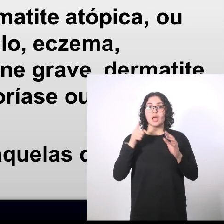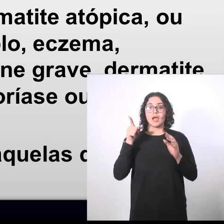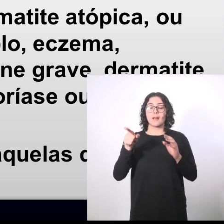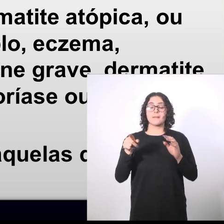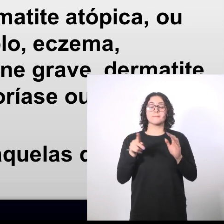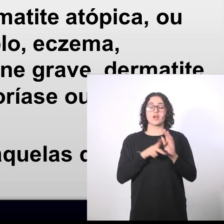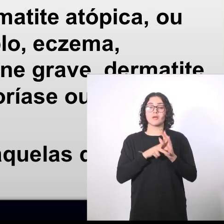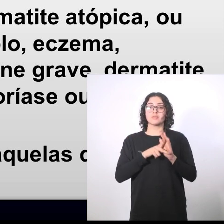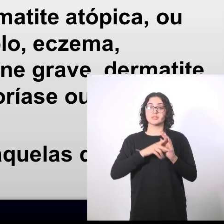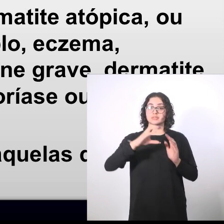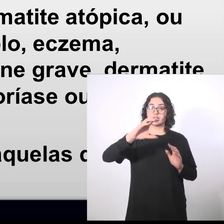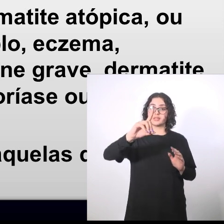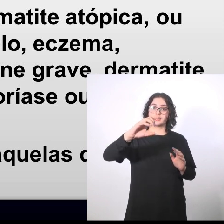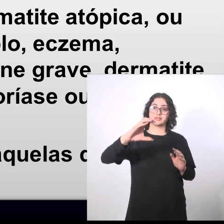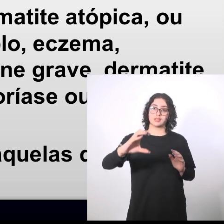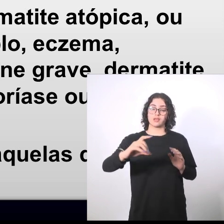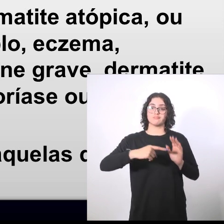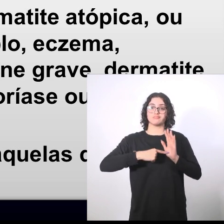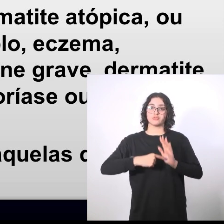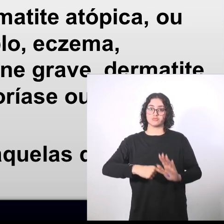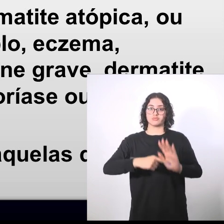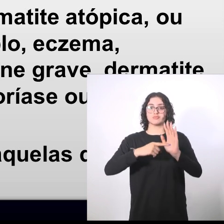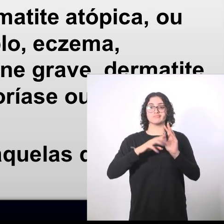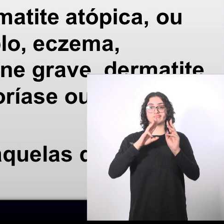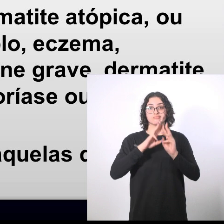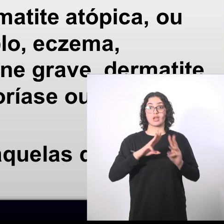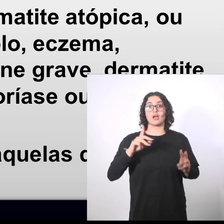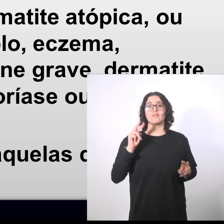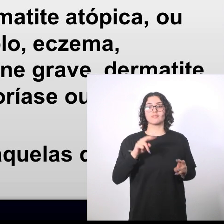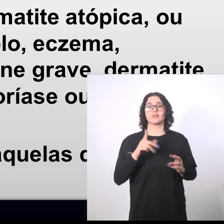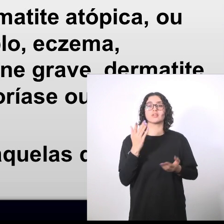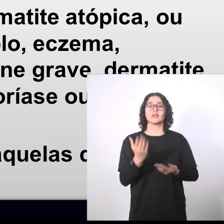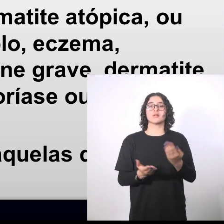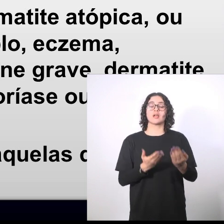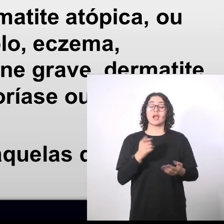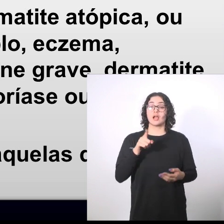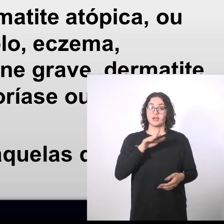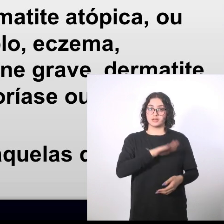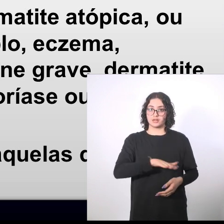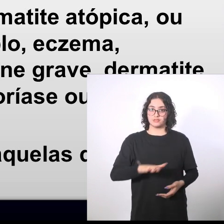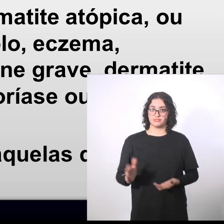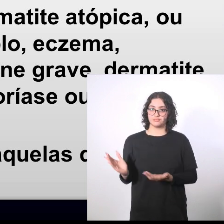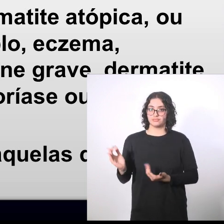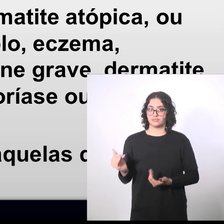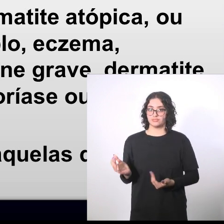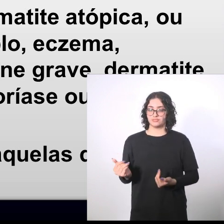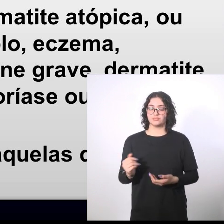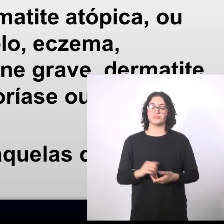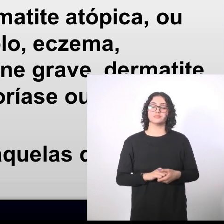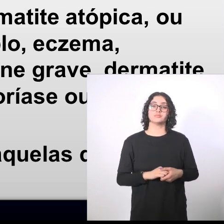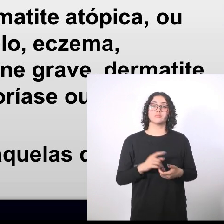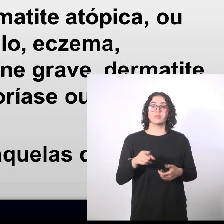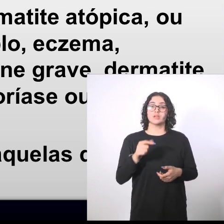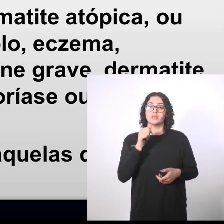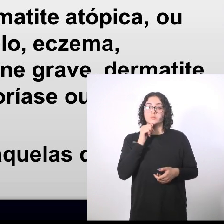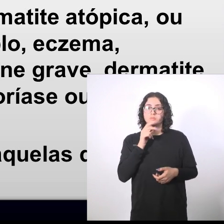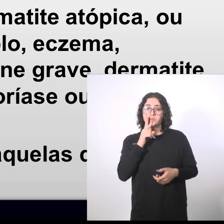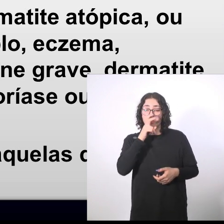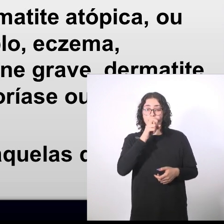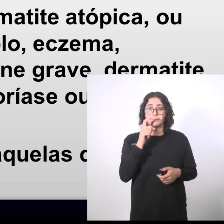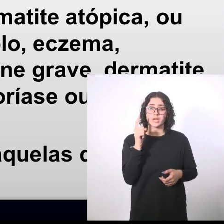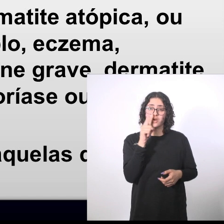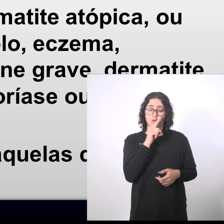deles esta semana, como sugestão de tratamento. Então, vamos lá, crianças e adolescentes com formas graves de doença, até